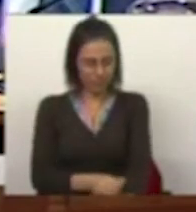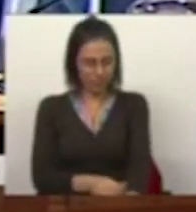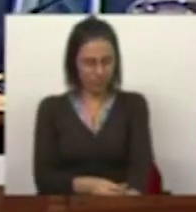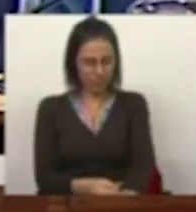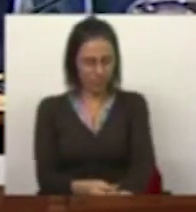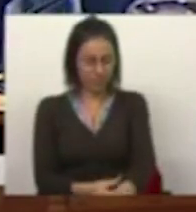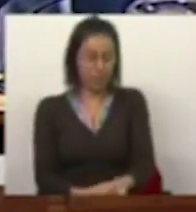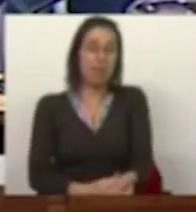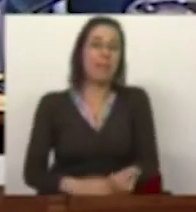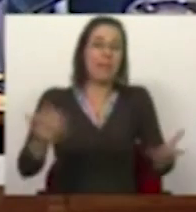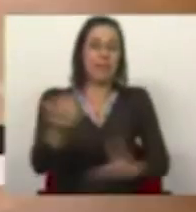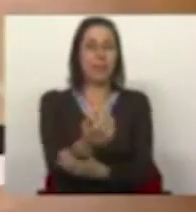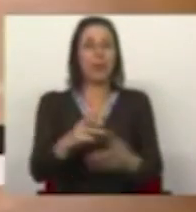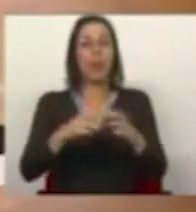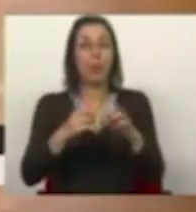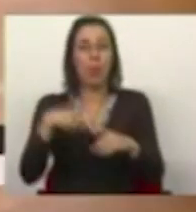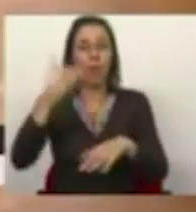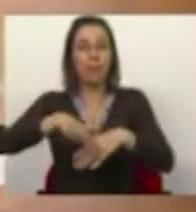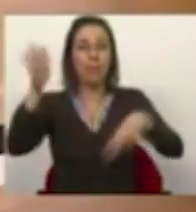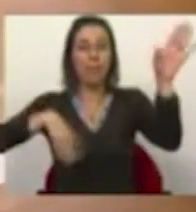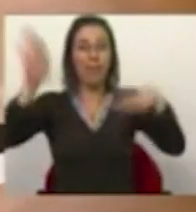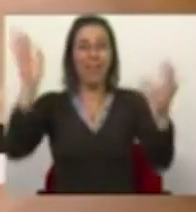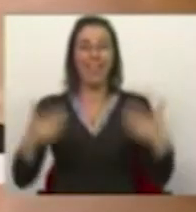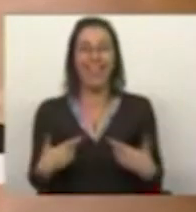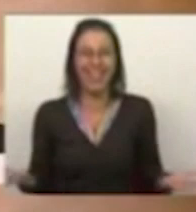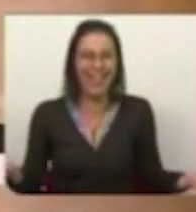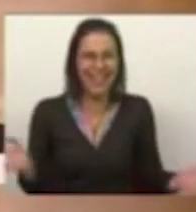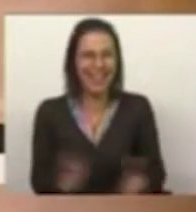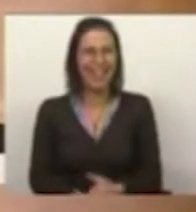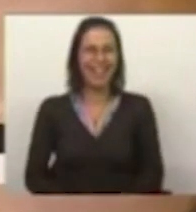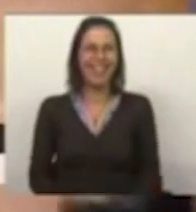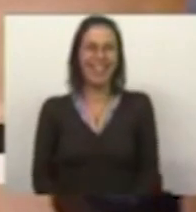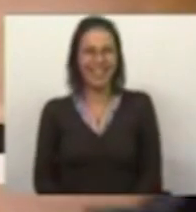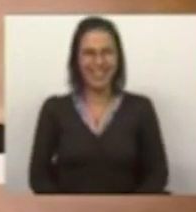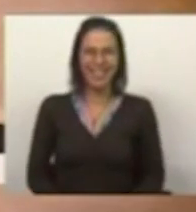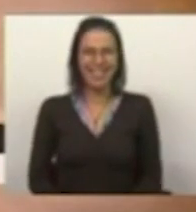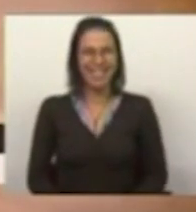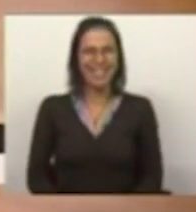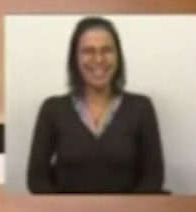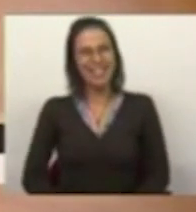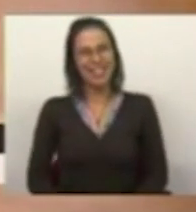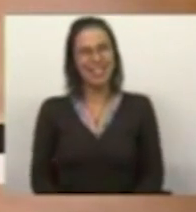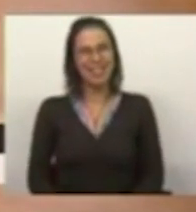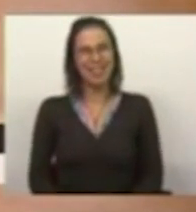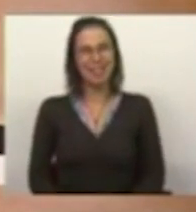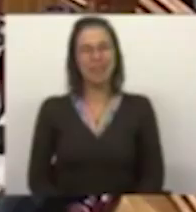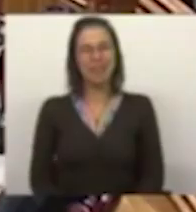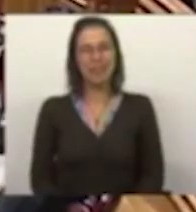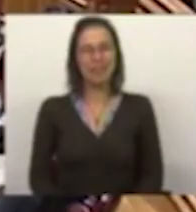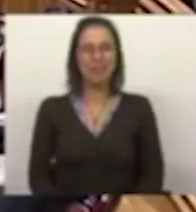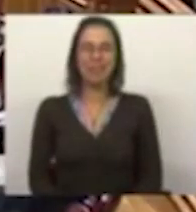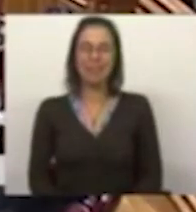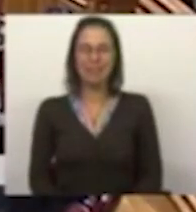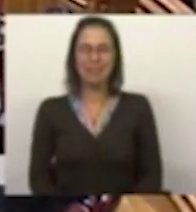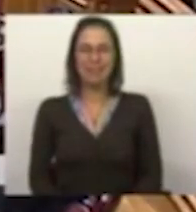compromissos concretos, enunciado medidas já em curso ou previstas nesses setores. E como o